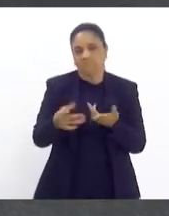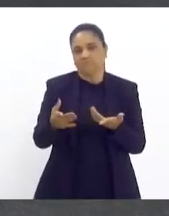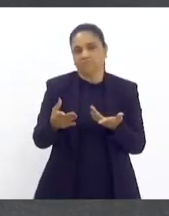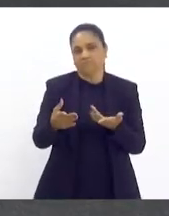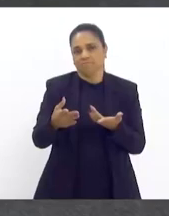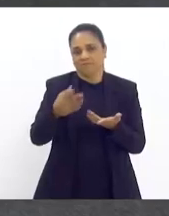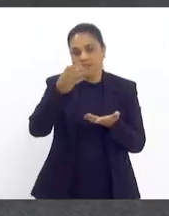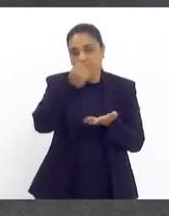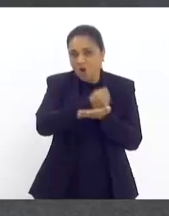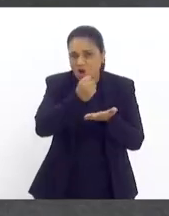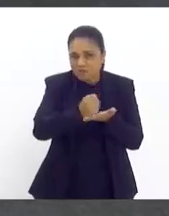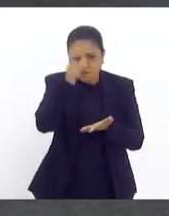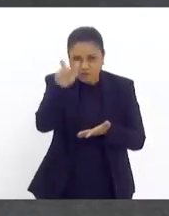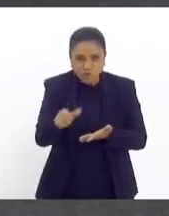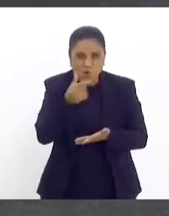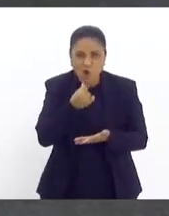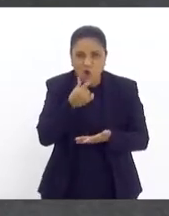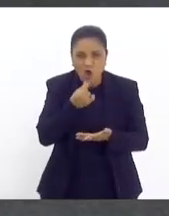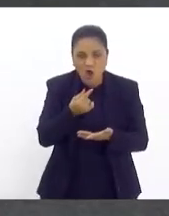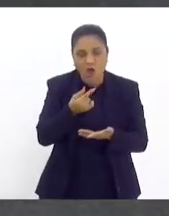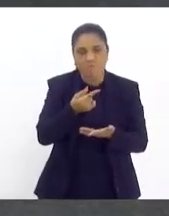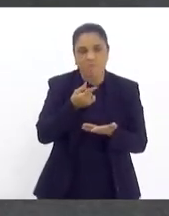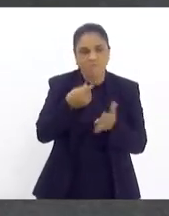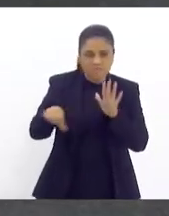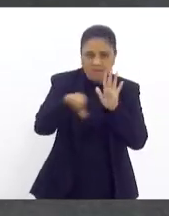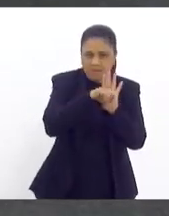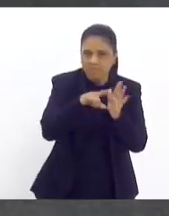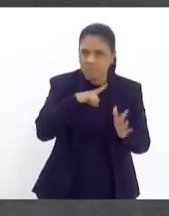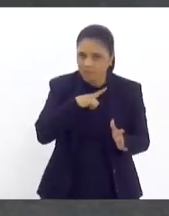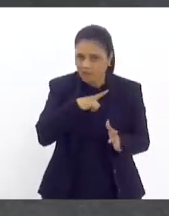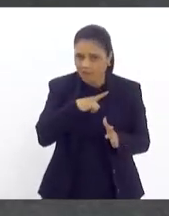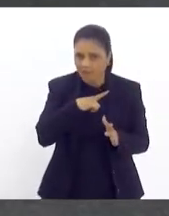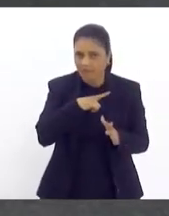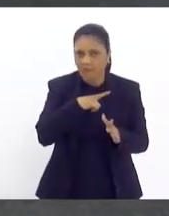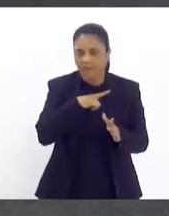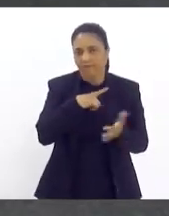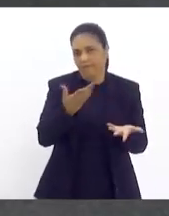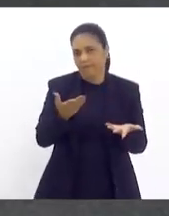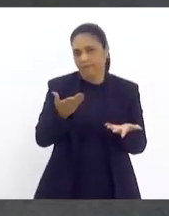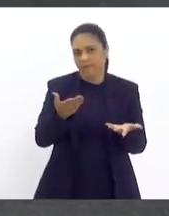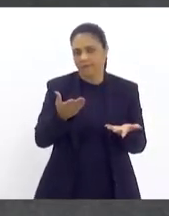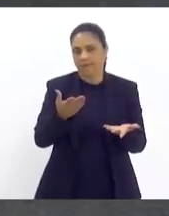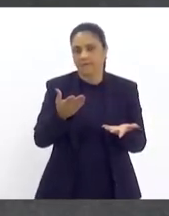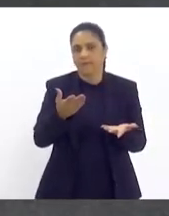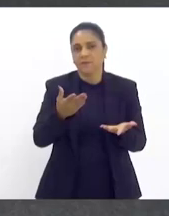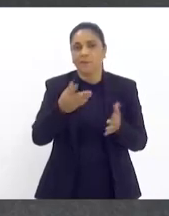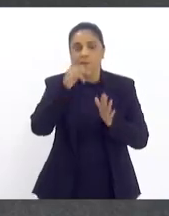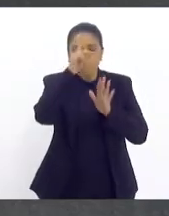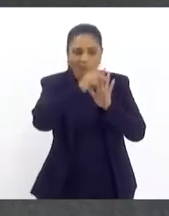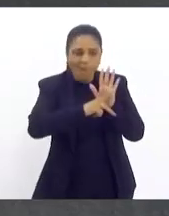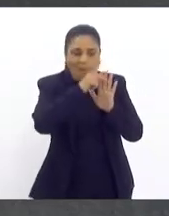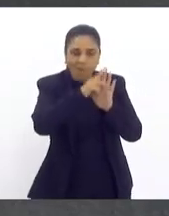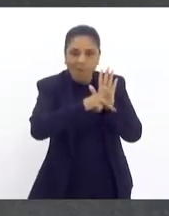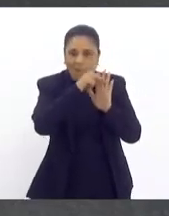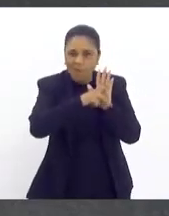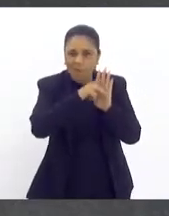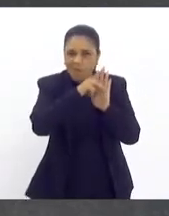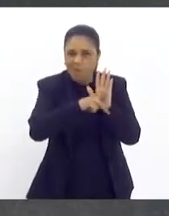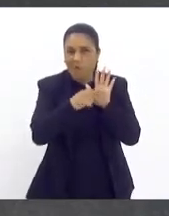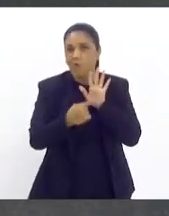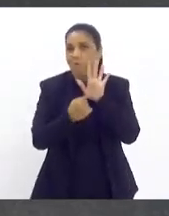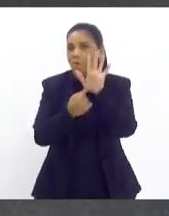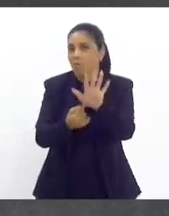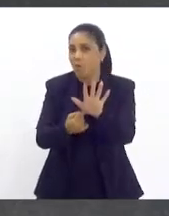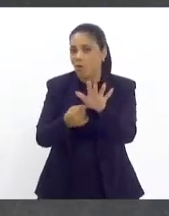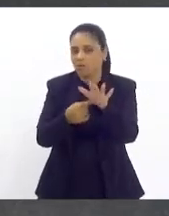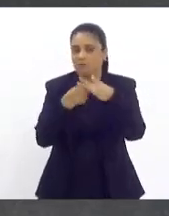motivo para impedir um projeto né de que que determina que a